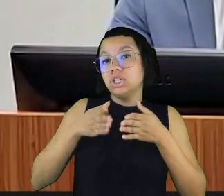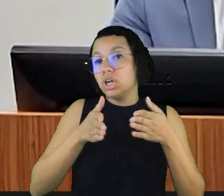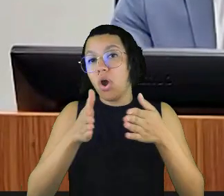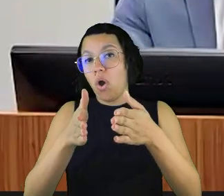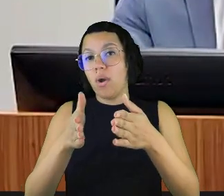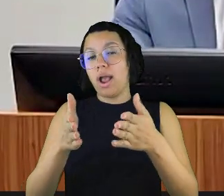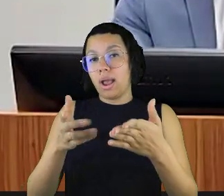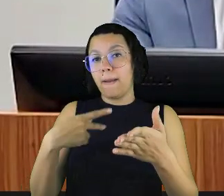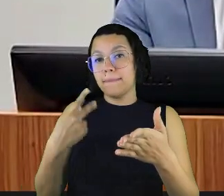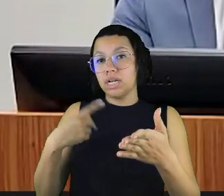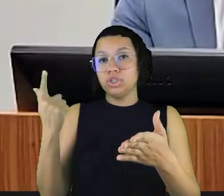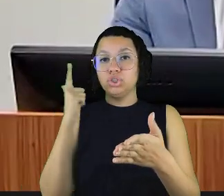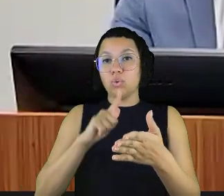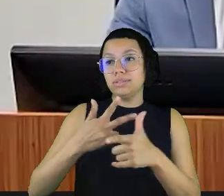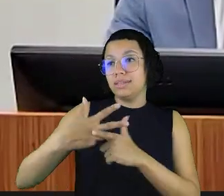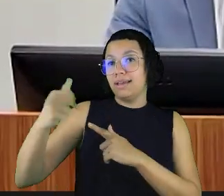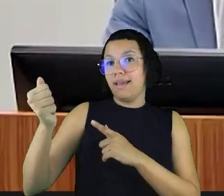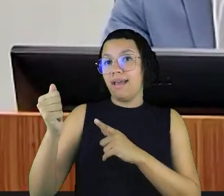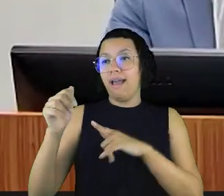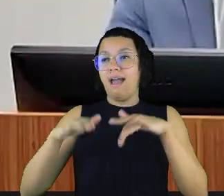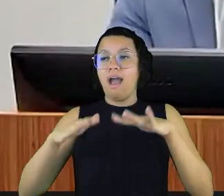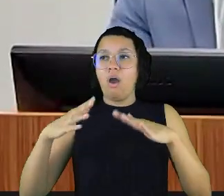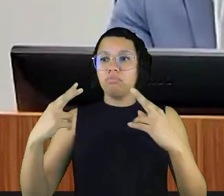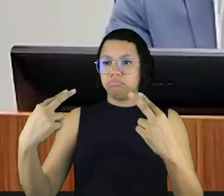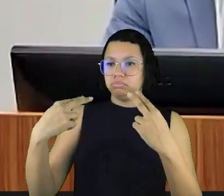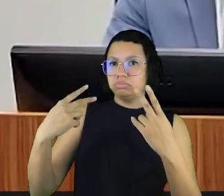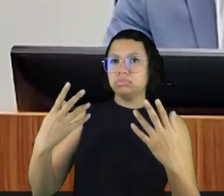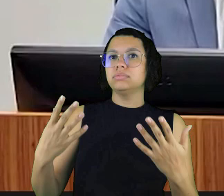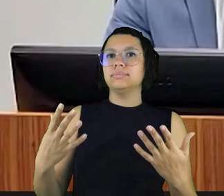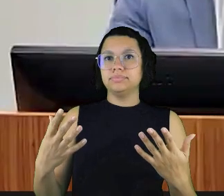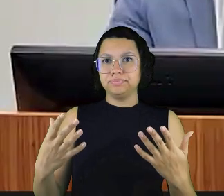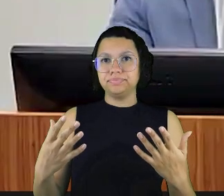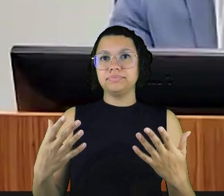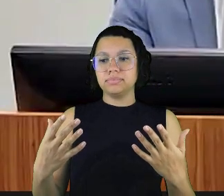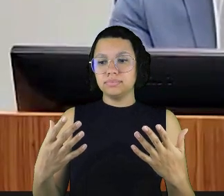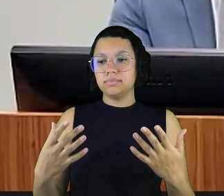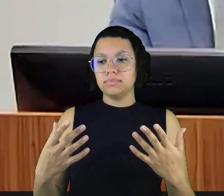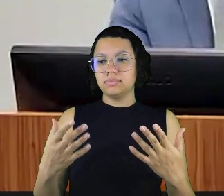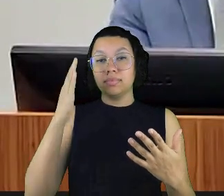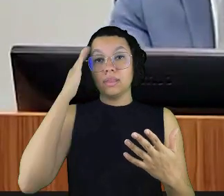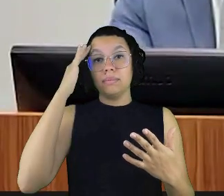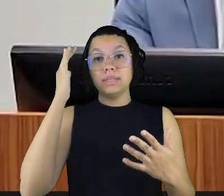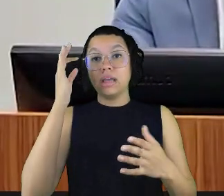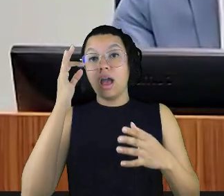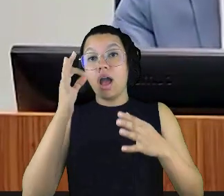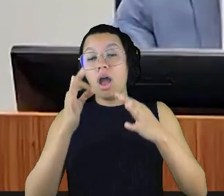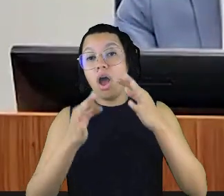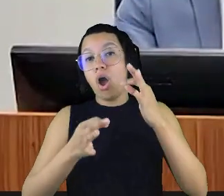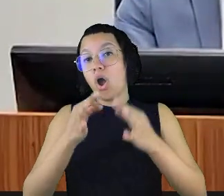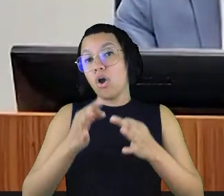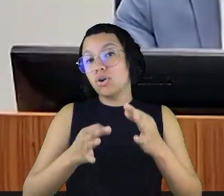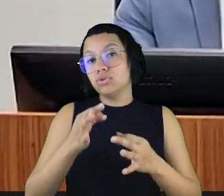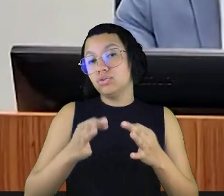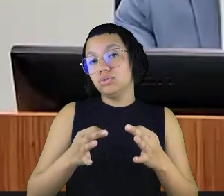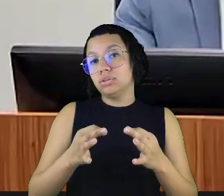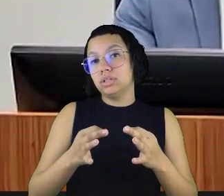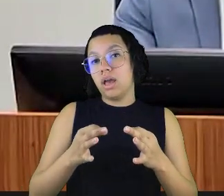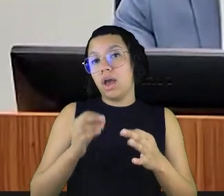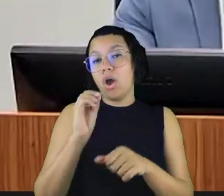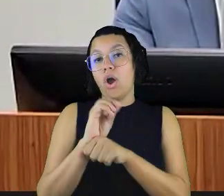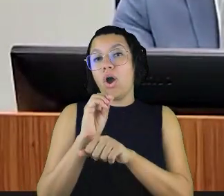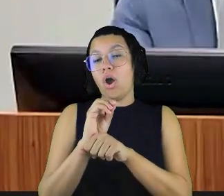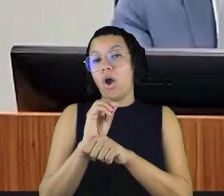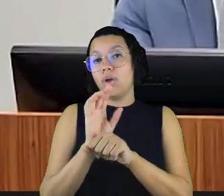algum status civilizatório, quiçá o judiciário cuidar da proteção dos